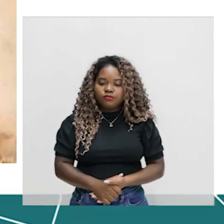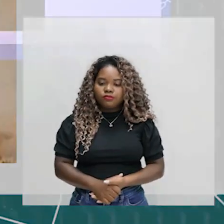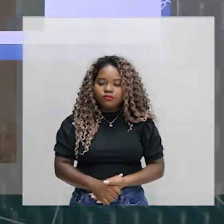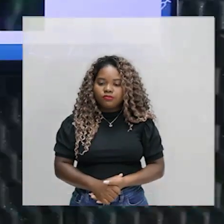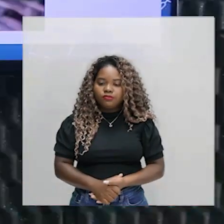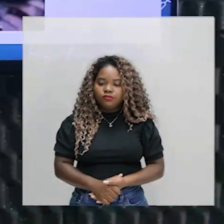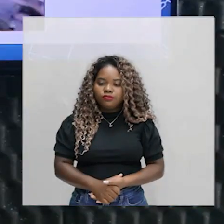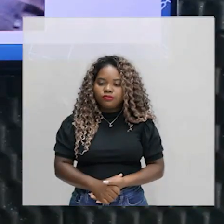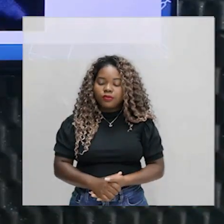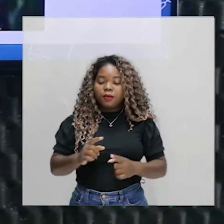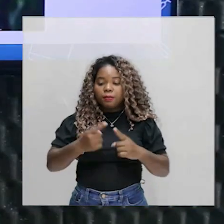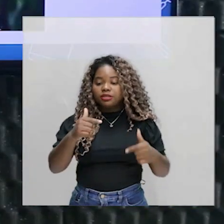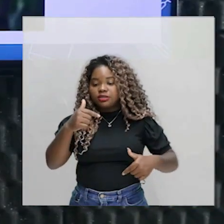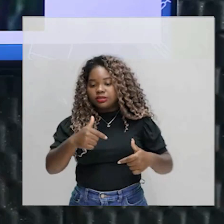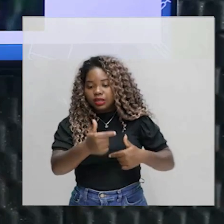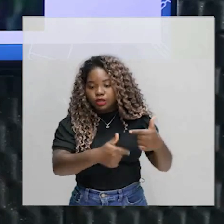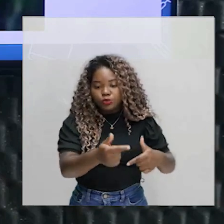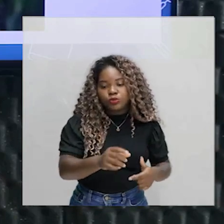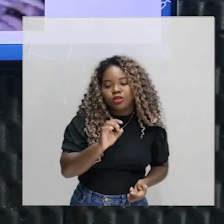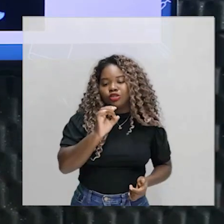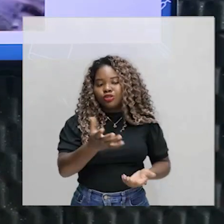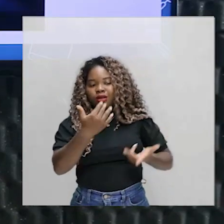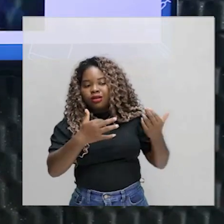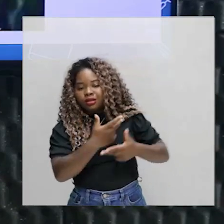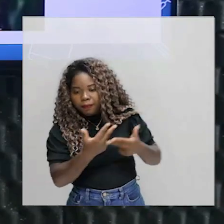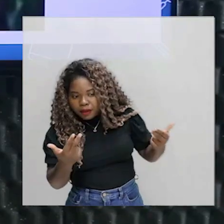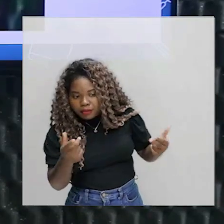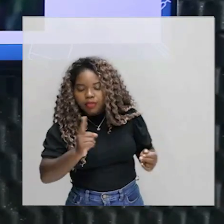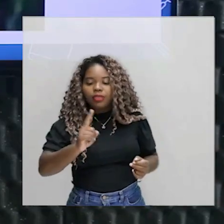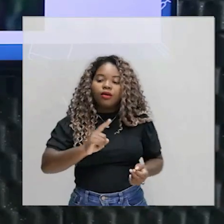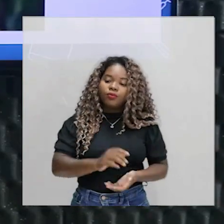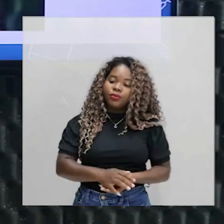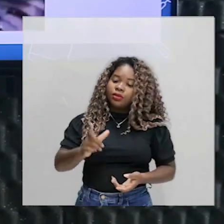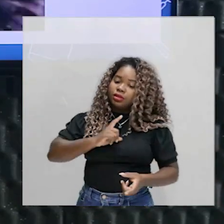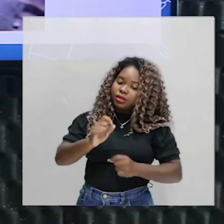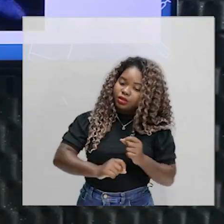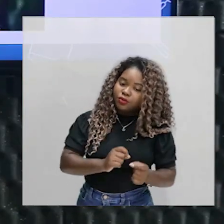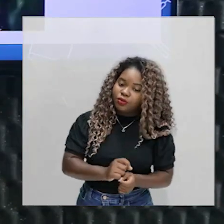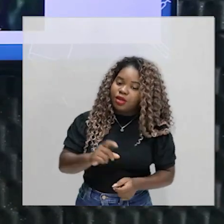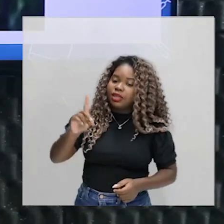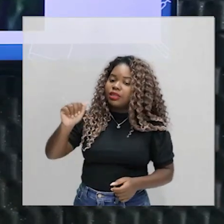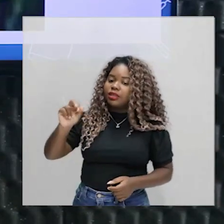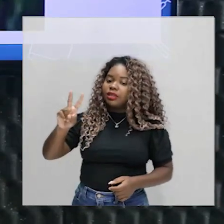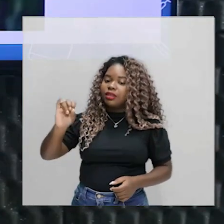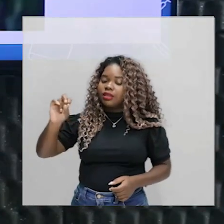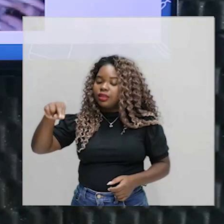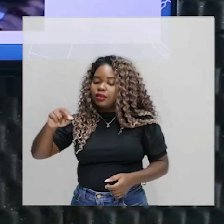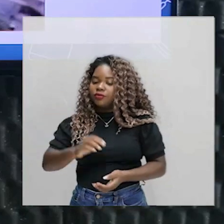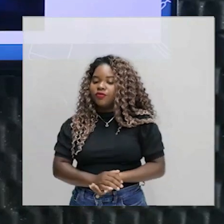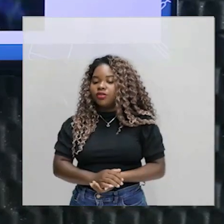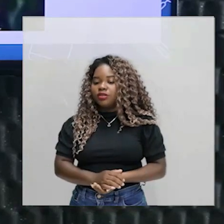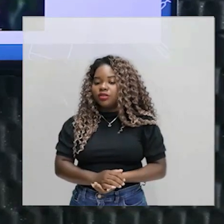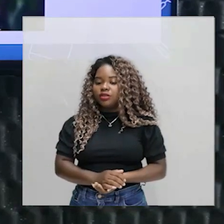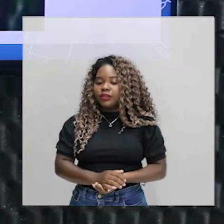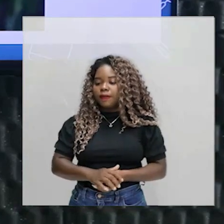só que a luta pela sobrevivência não é apenas atrás de alimento não tem por exemplo o Charles Darwin ele mencionou que na